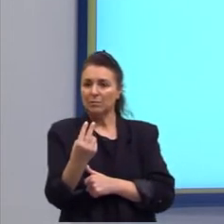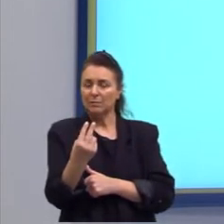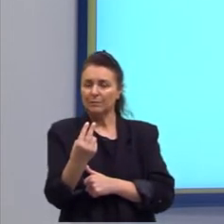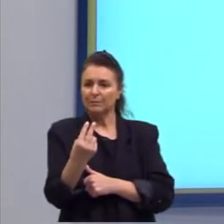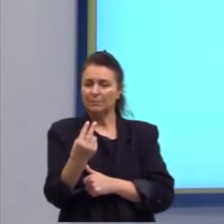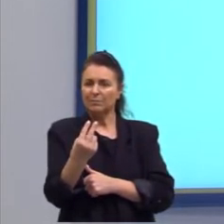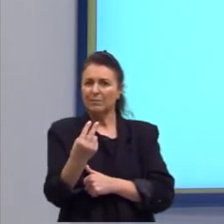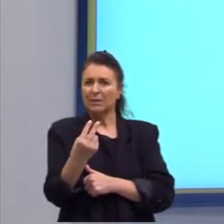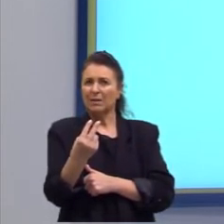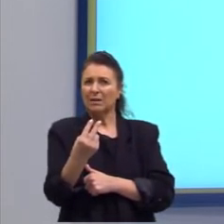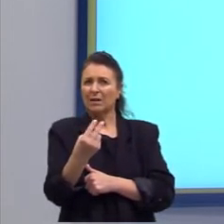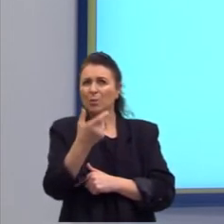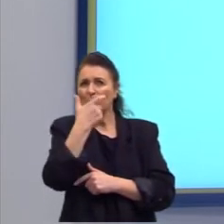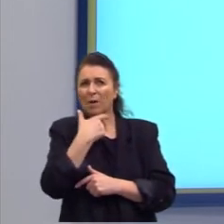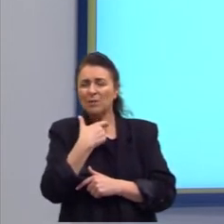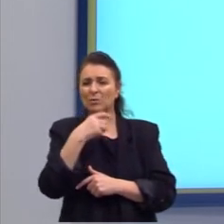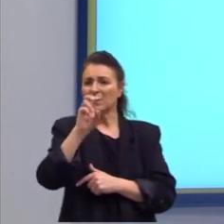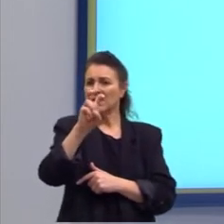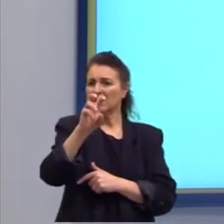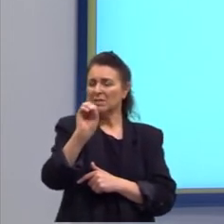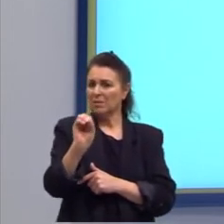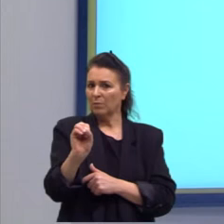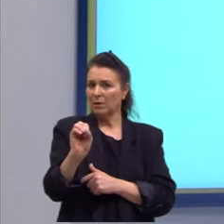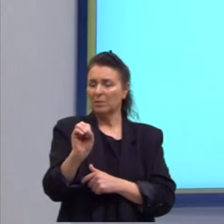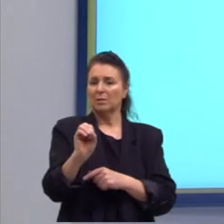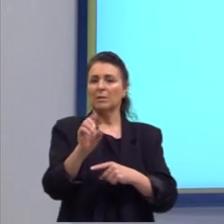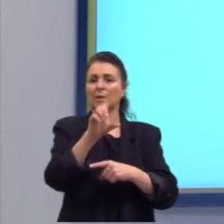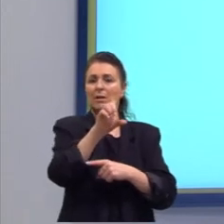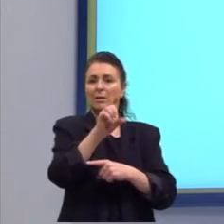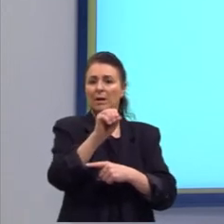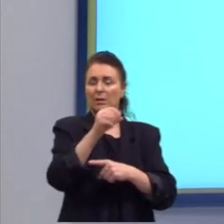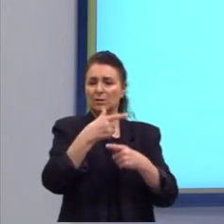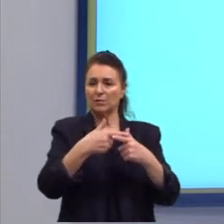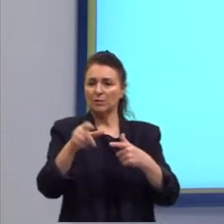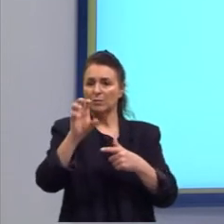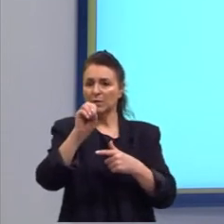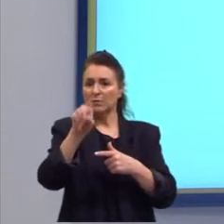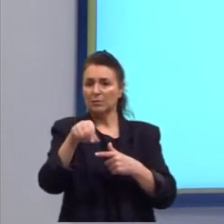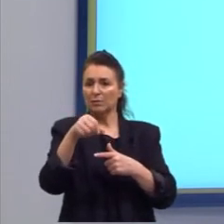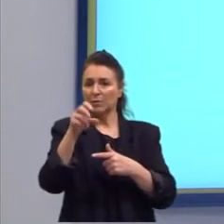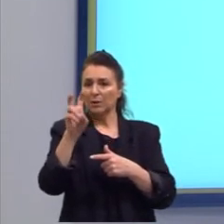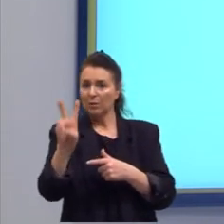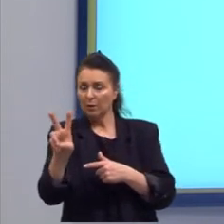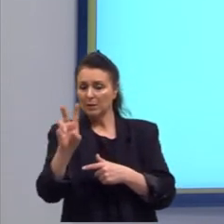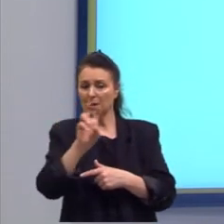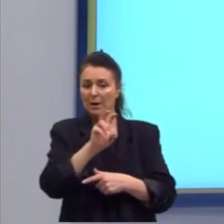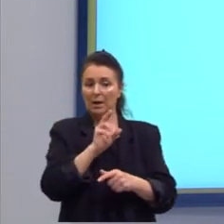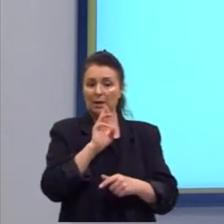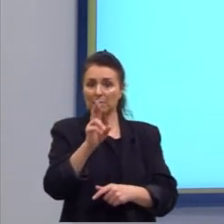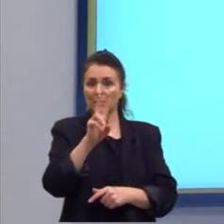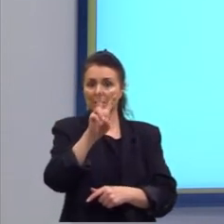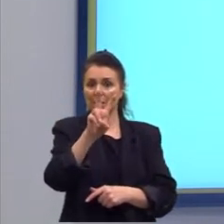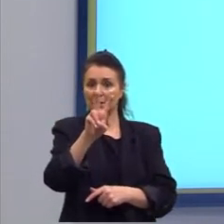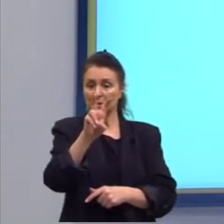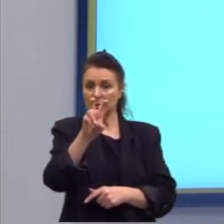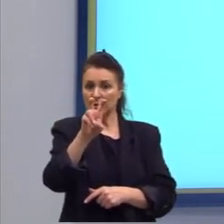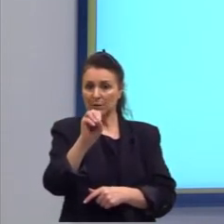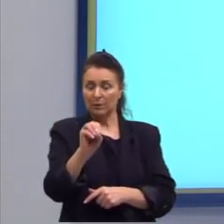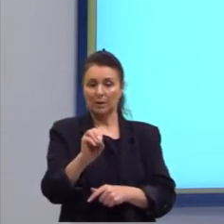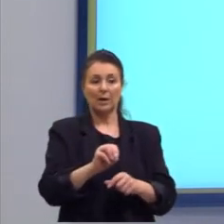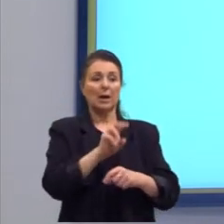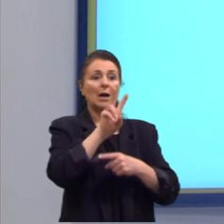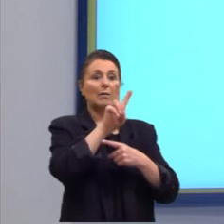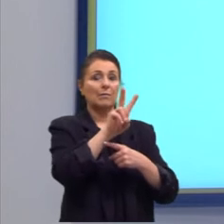você não me engano é 50 tá 10 dividido por 0,2 vai dar 50 tá isso é pegar 20